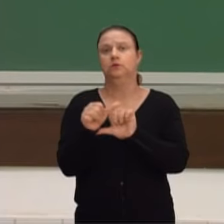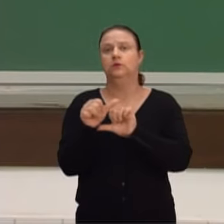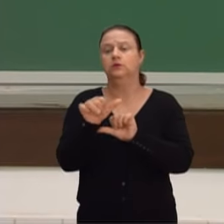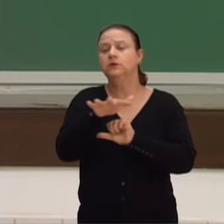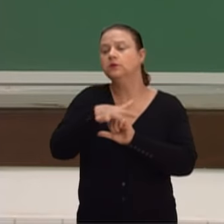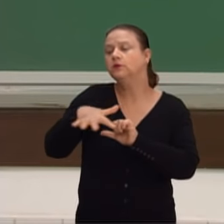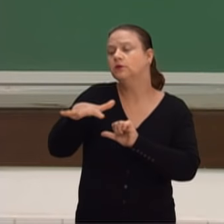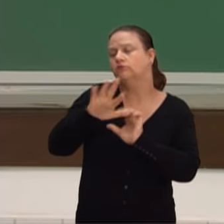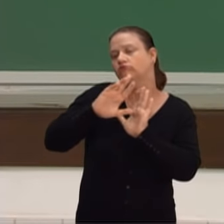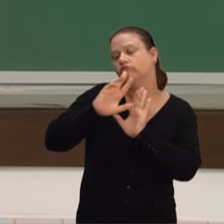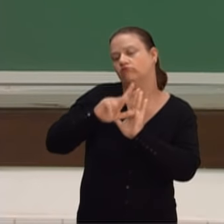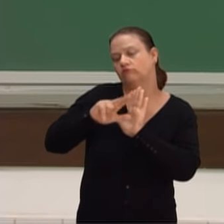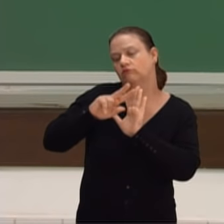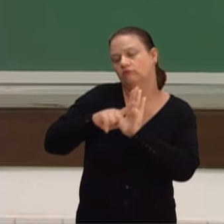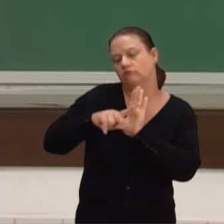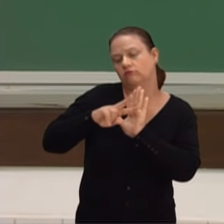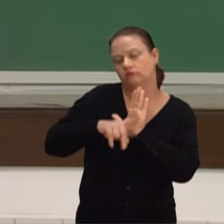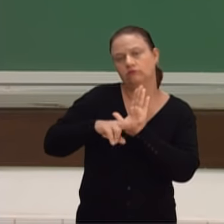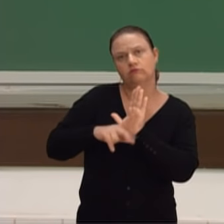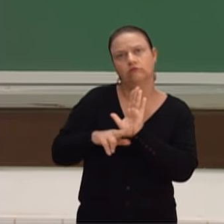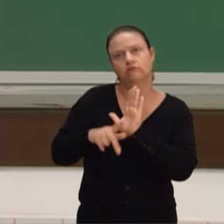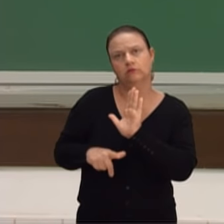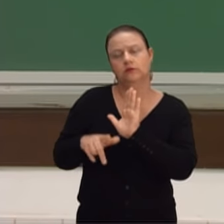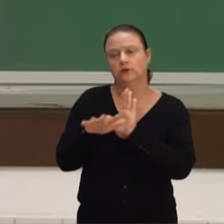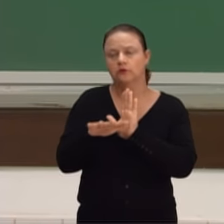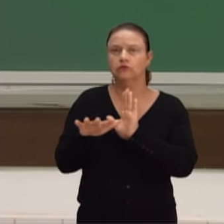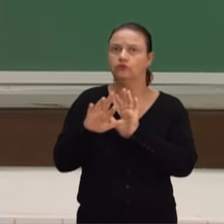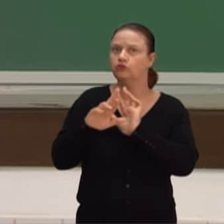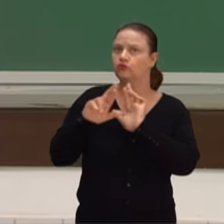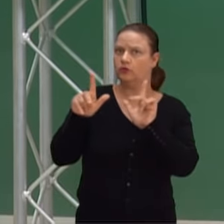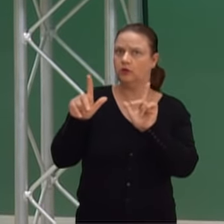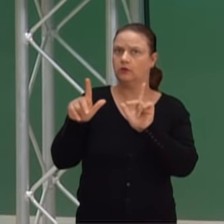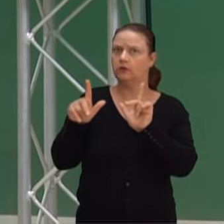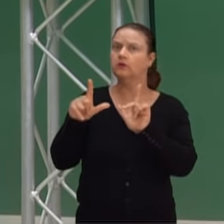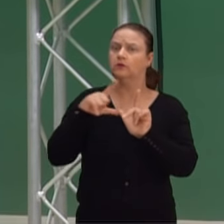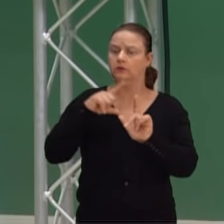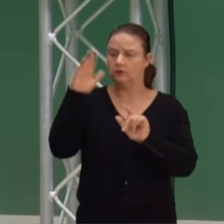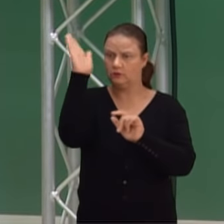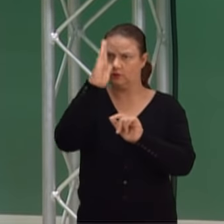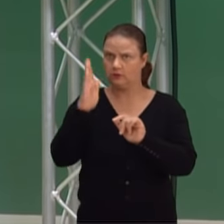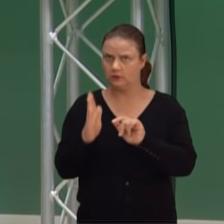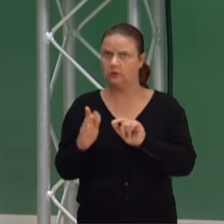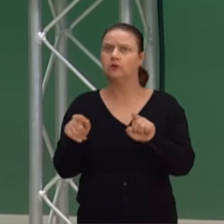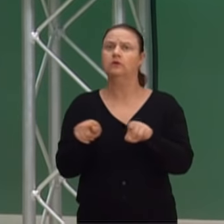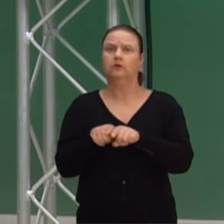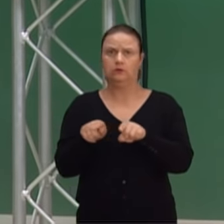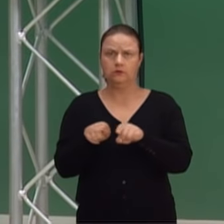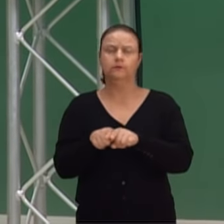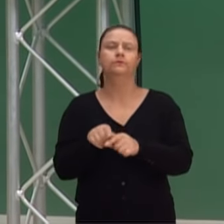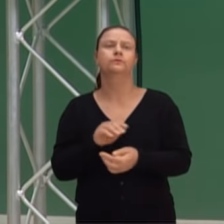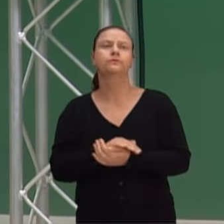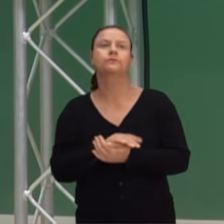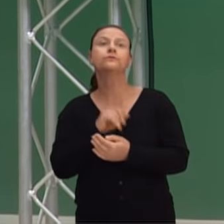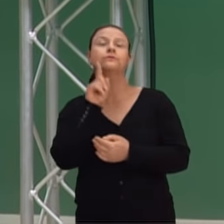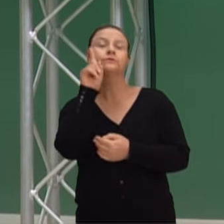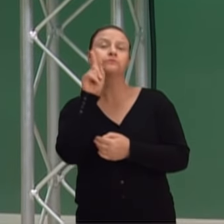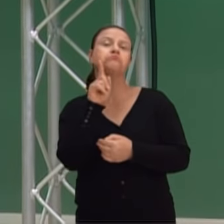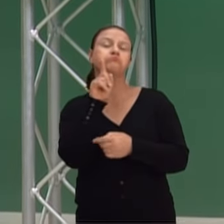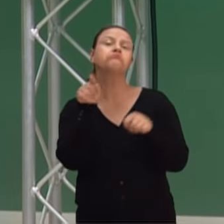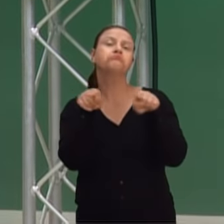escravidão. Eles trabalhavam em todas essas outras áreas do Brasil e em mais algumas. Aqui tem para você uma